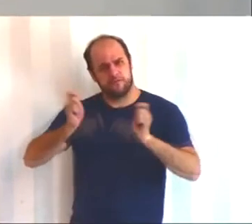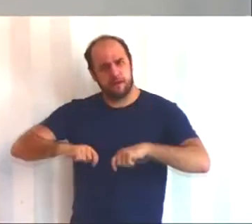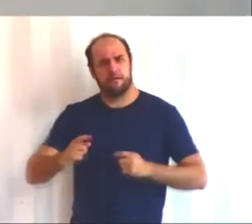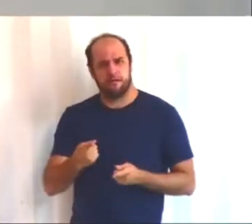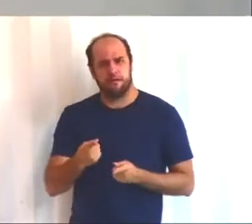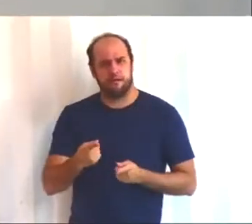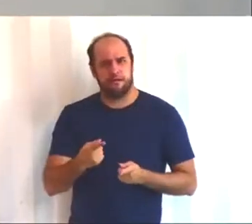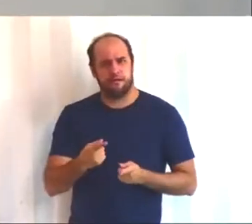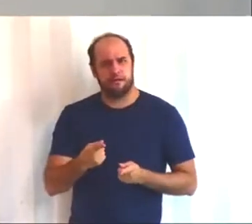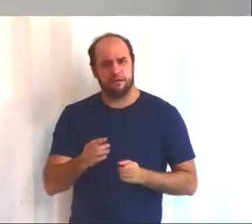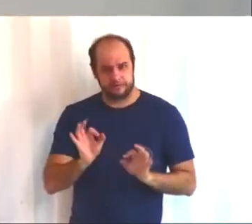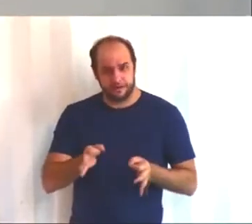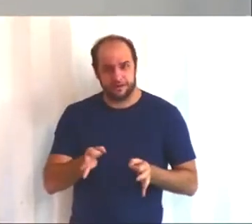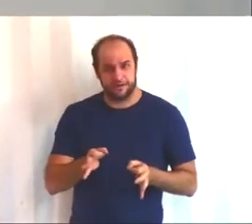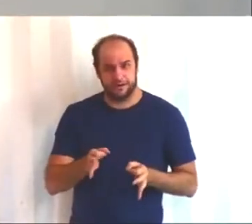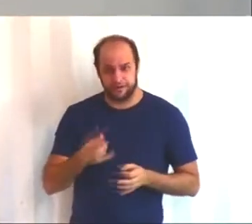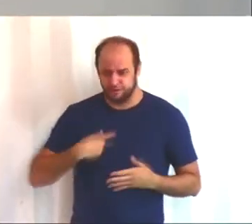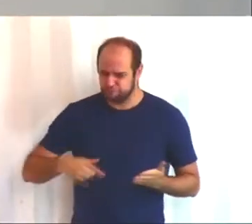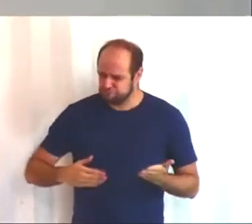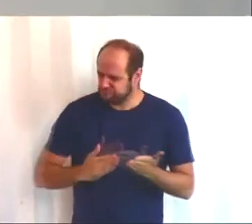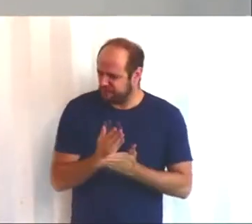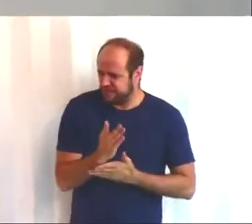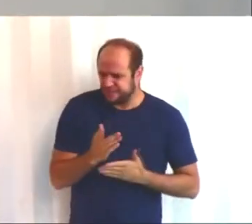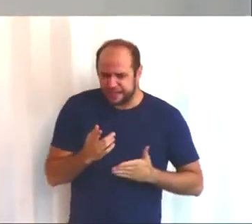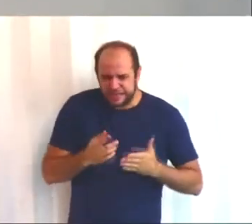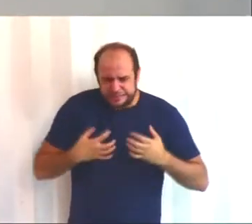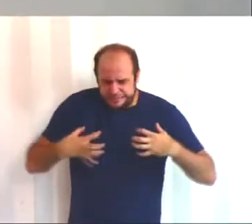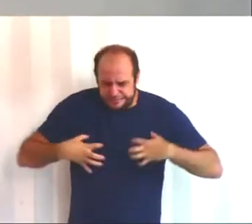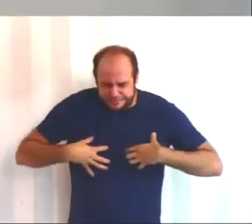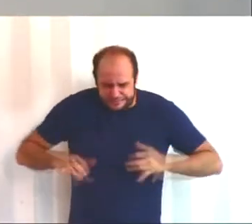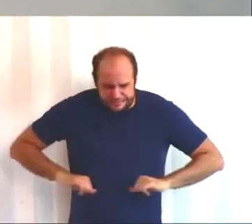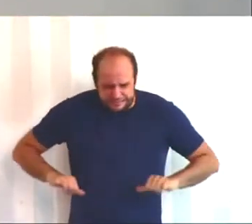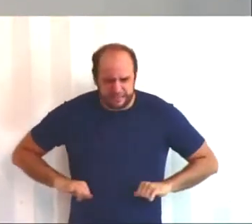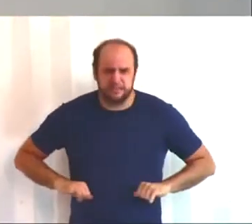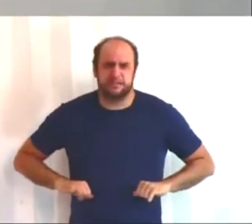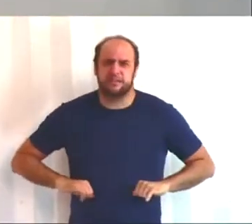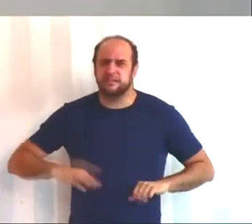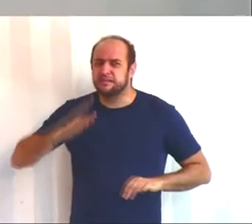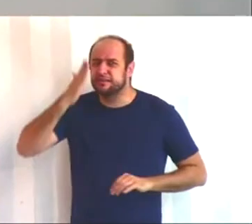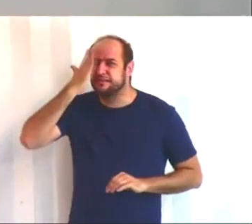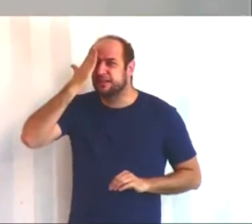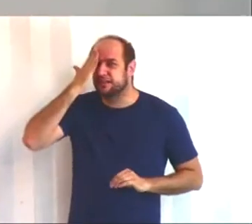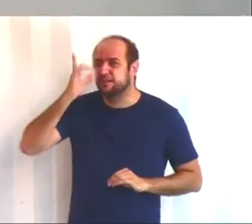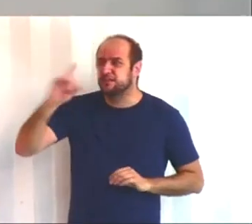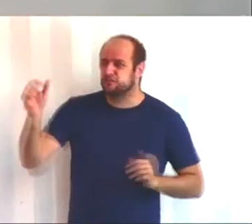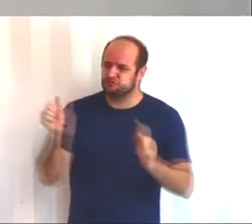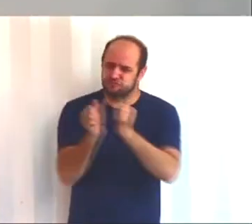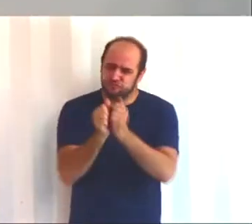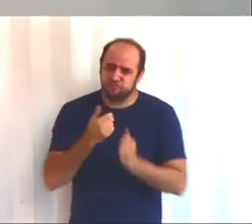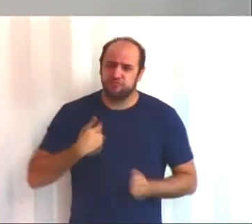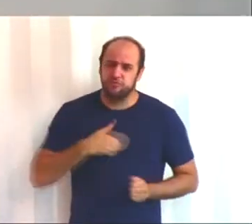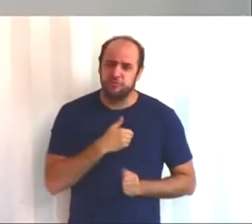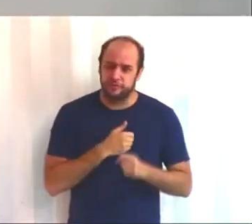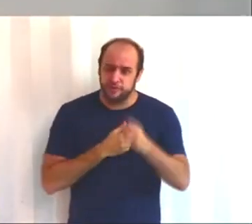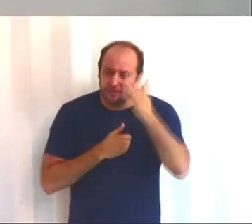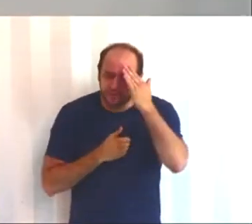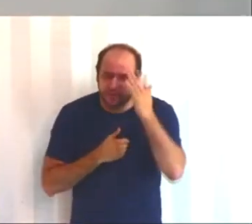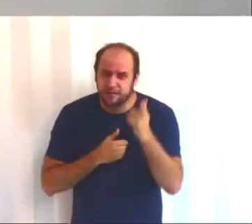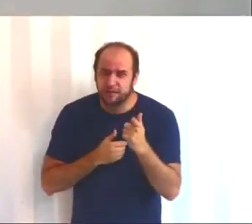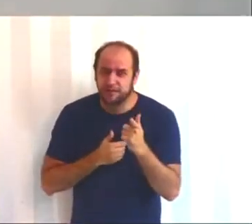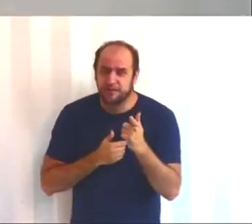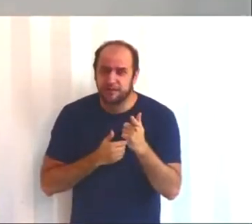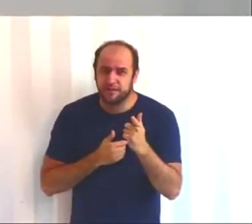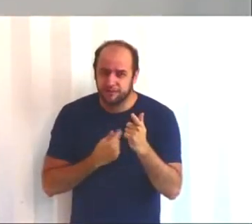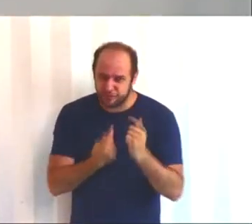aquelas pessoas que mesmo quando passarmos pelas piores aflições, sabemos que o Senhor está conosco para nos livrar, não sabemos?